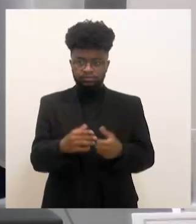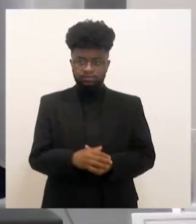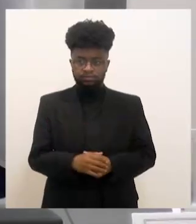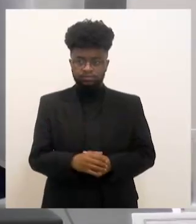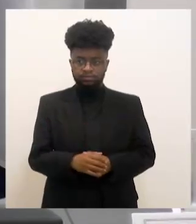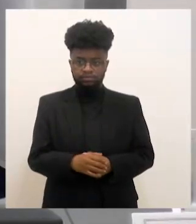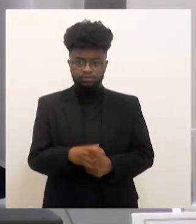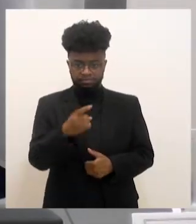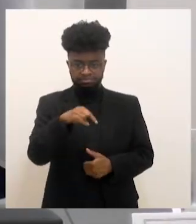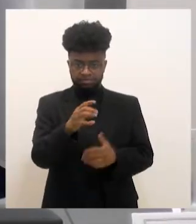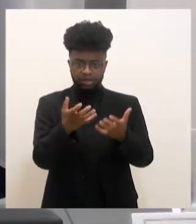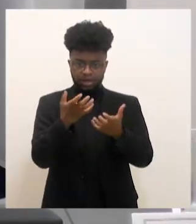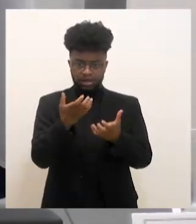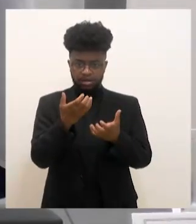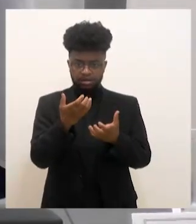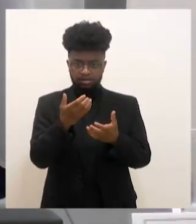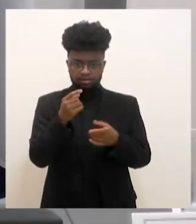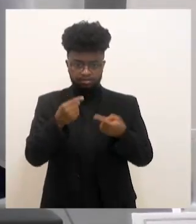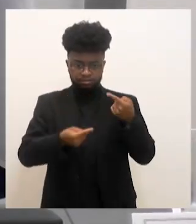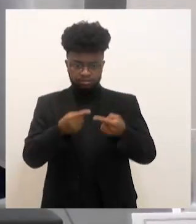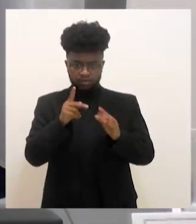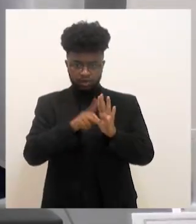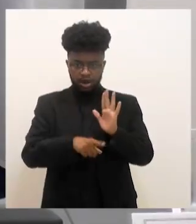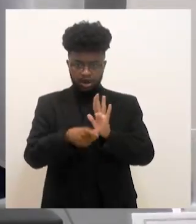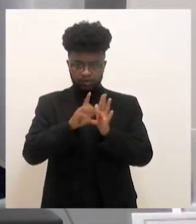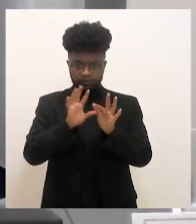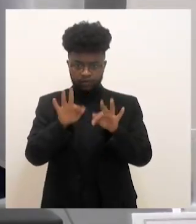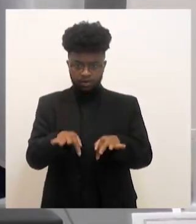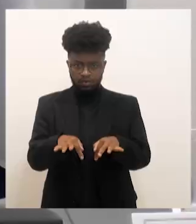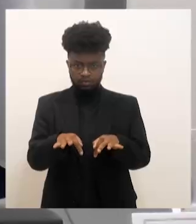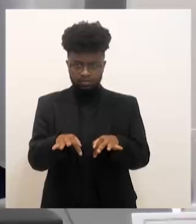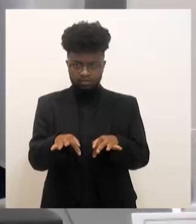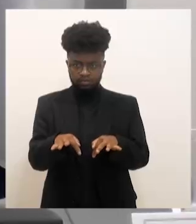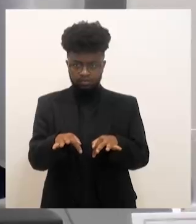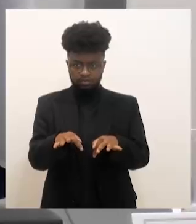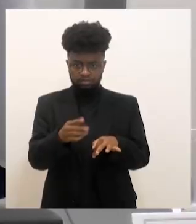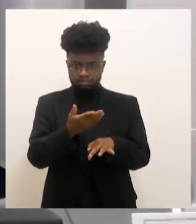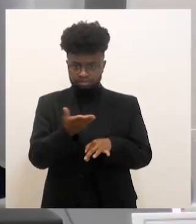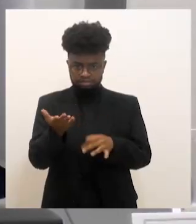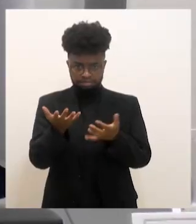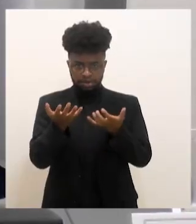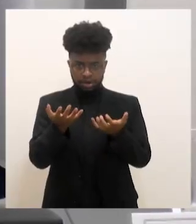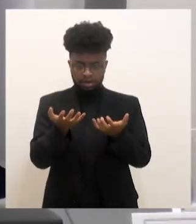quer chamar algum projeto antes de encerrar a reunião? Alguém quer